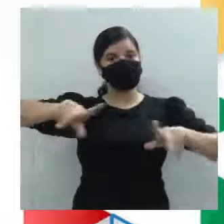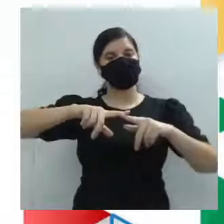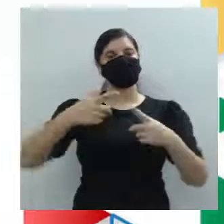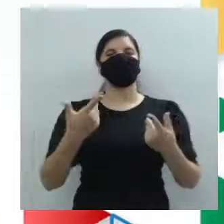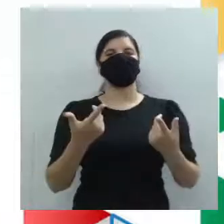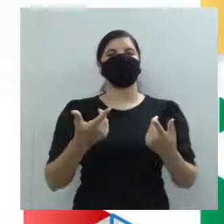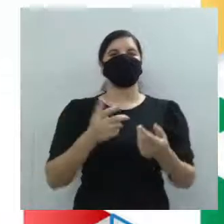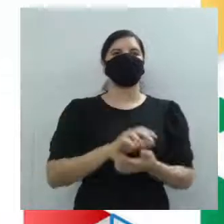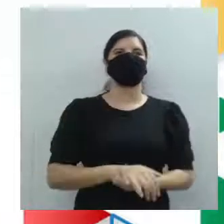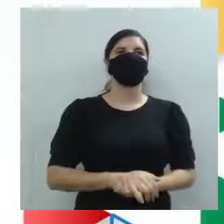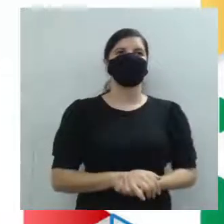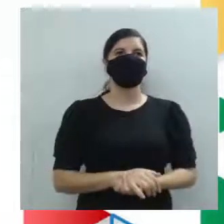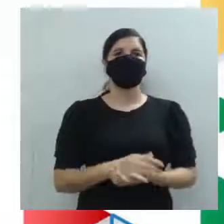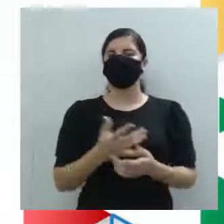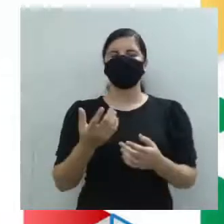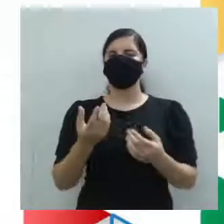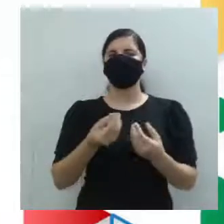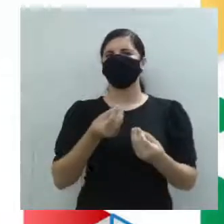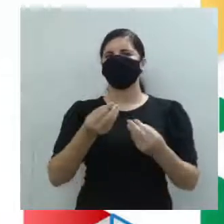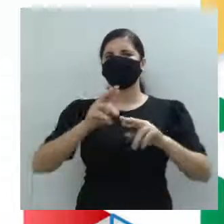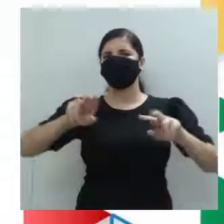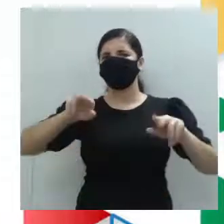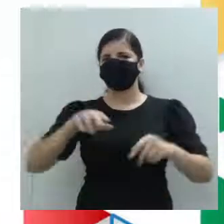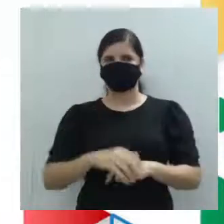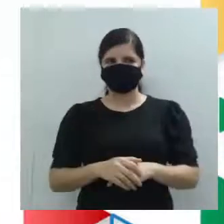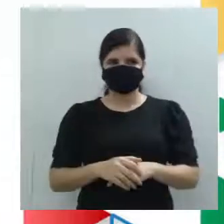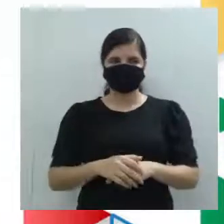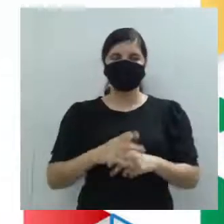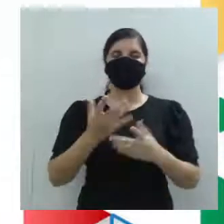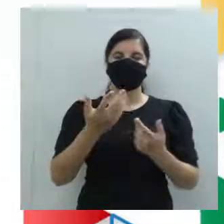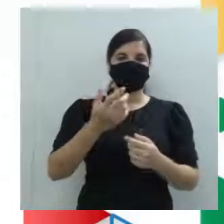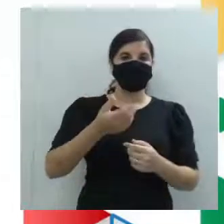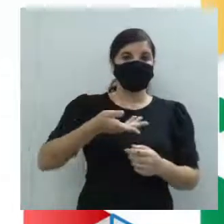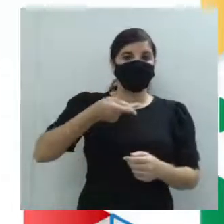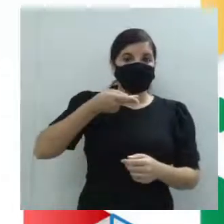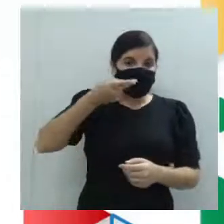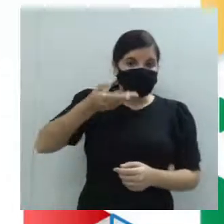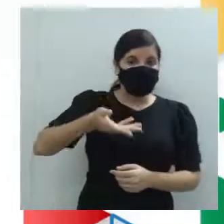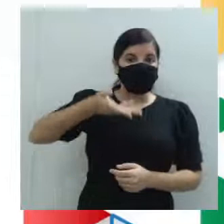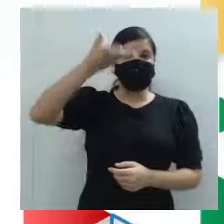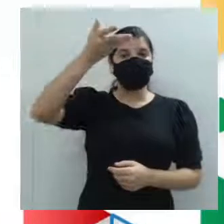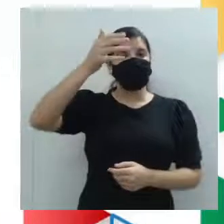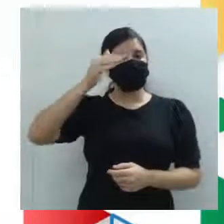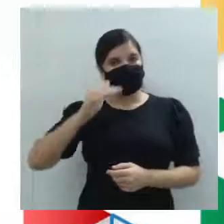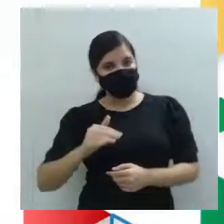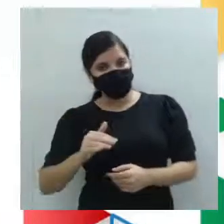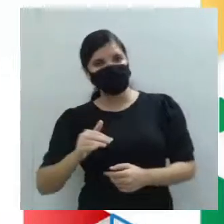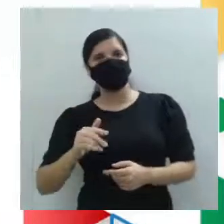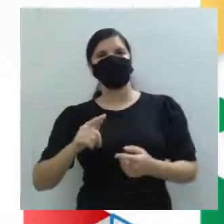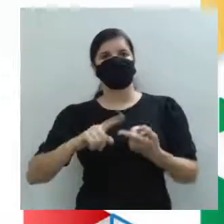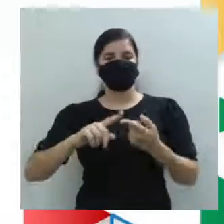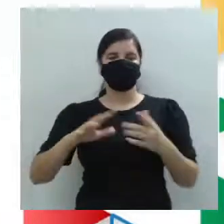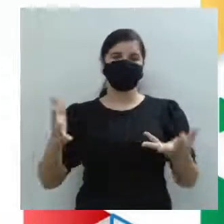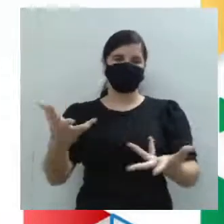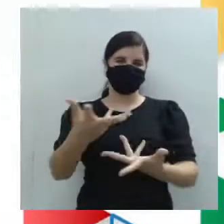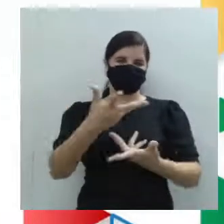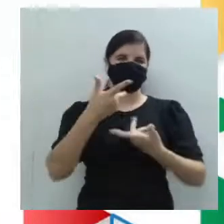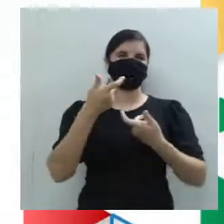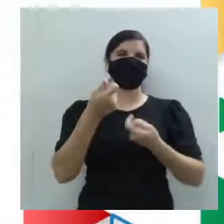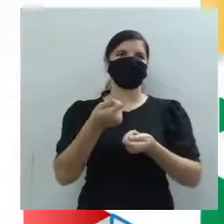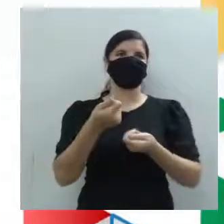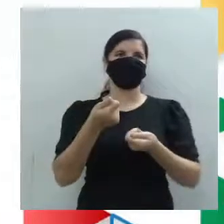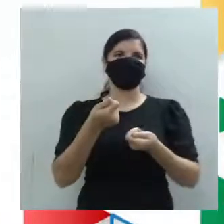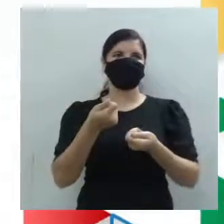sinais paralinguísticos. Quais são eles? A intensidade, o volume, o tom e a fluência. Já observaram